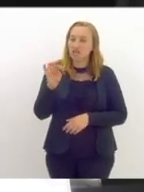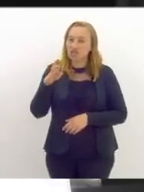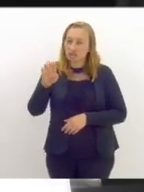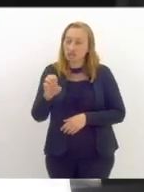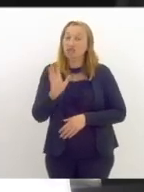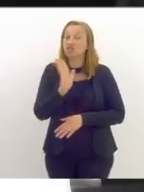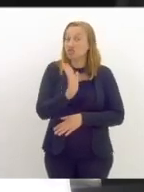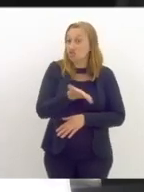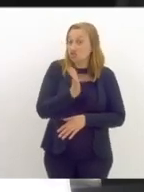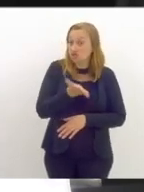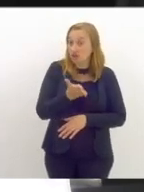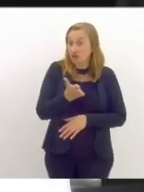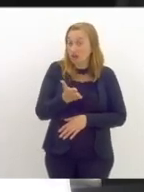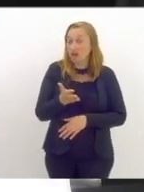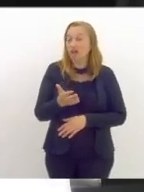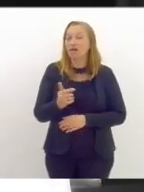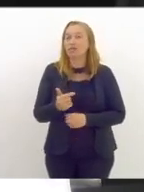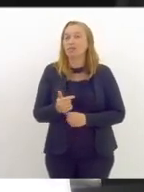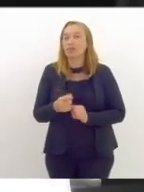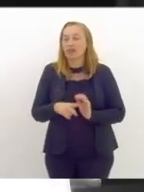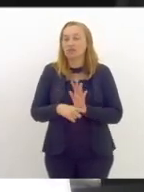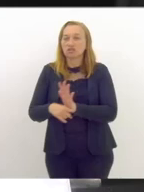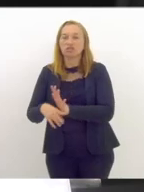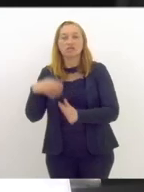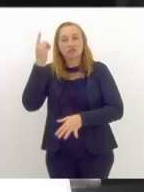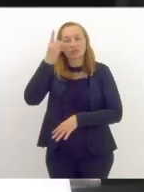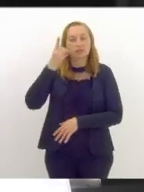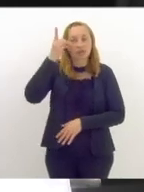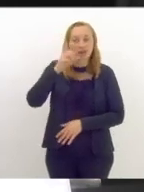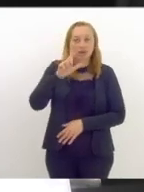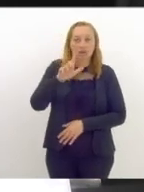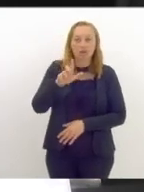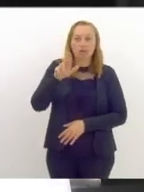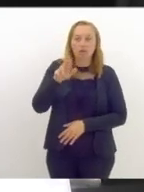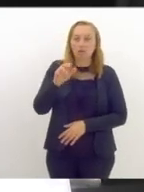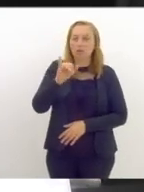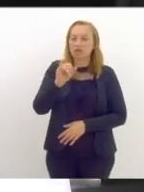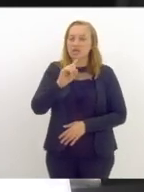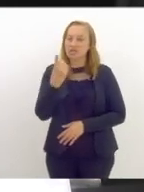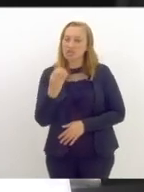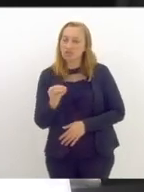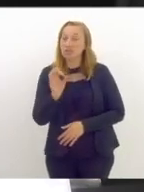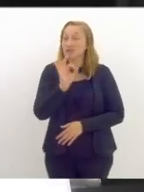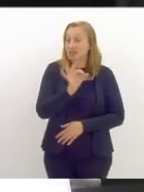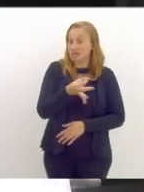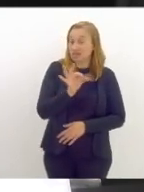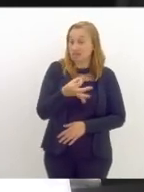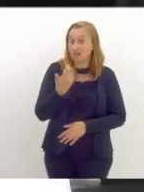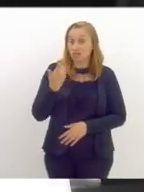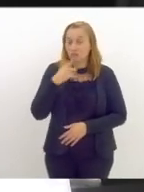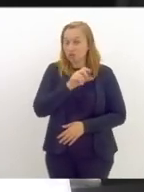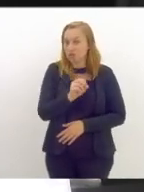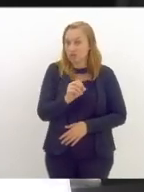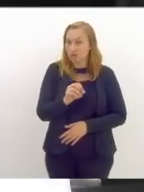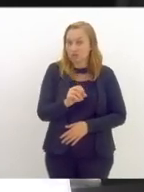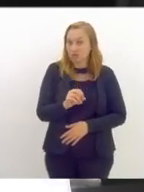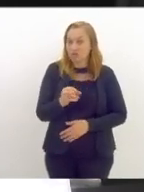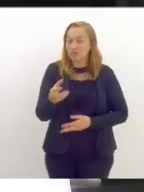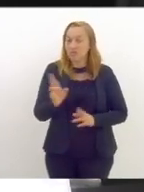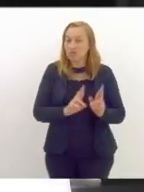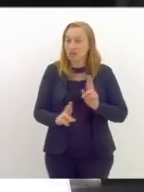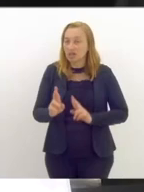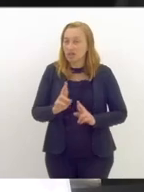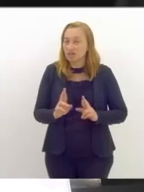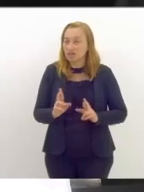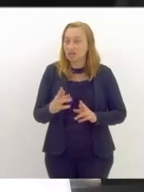já assessorava o deputado Luizinho e, posteriormente, conseguimos estreitar essas relações na